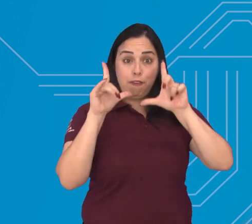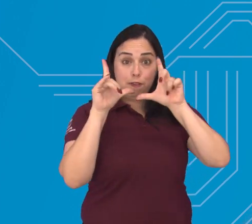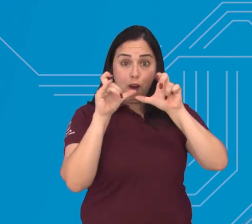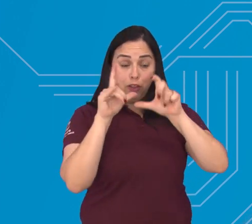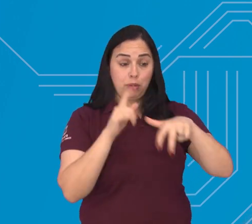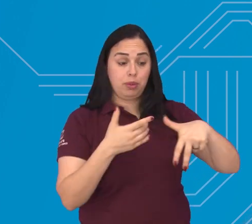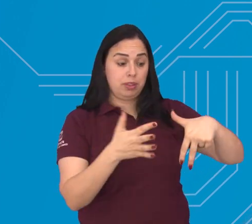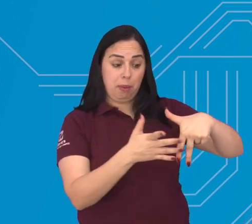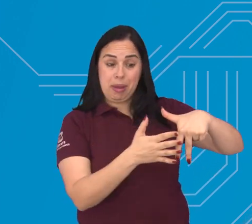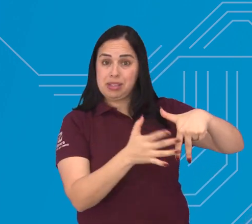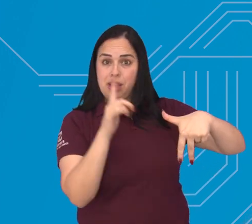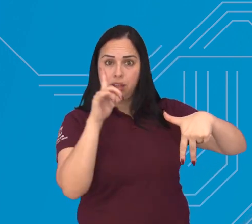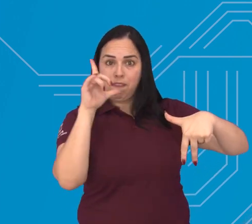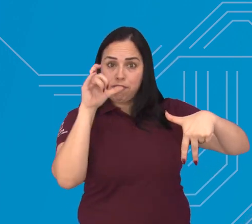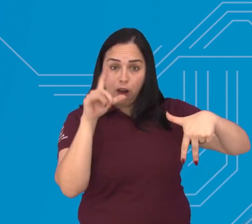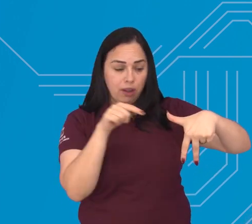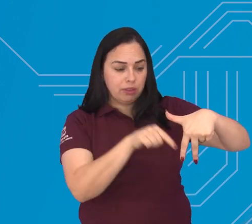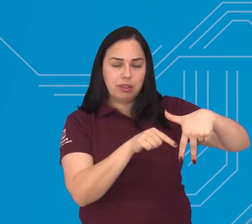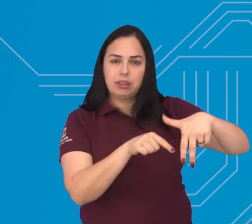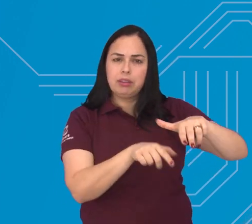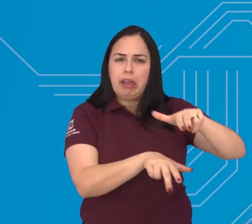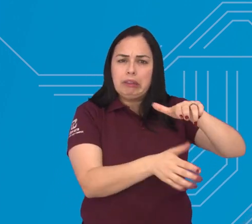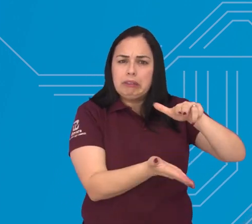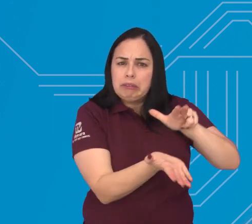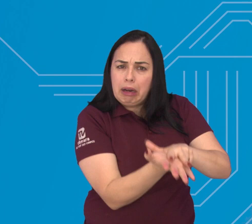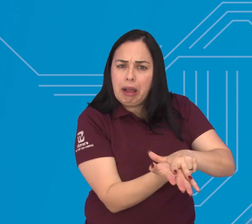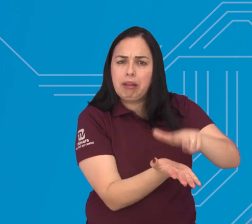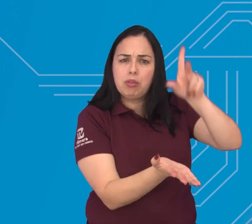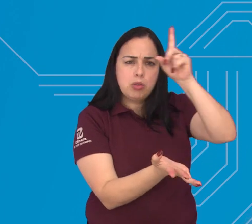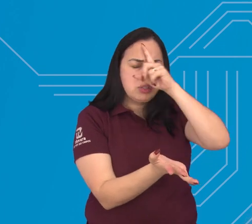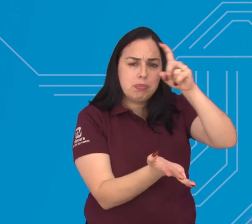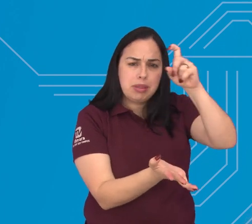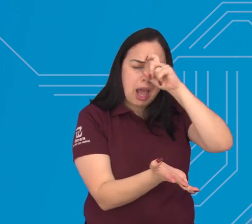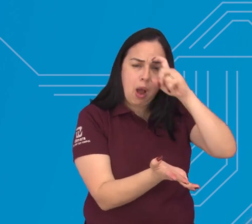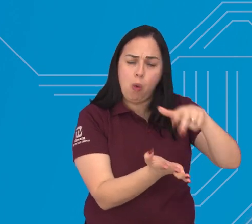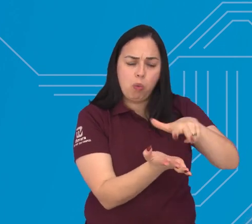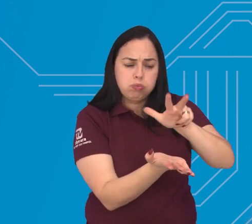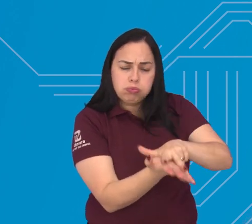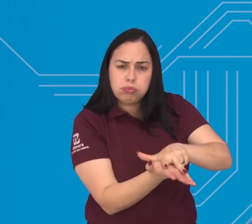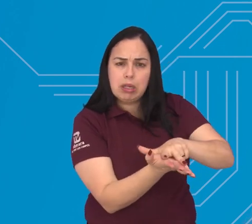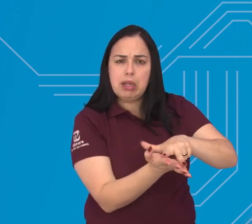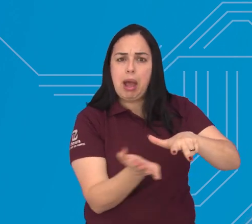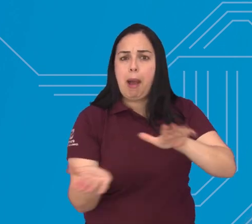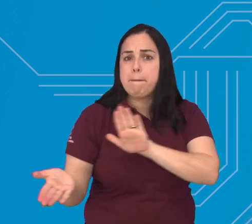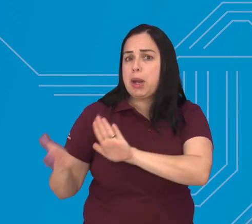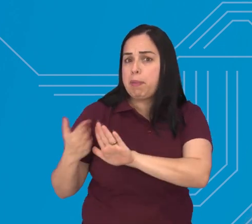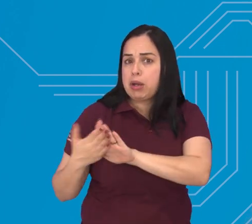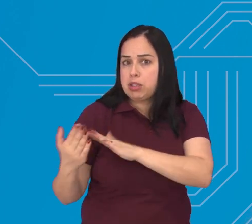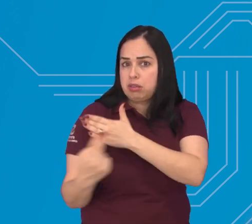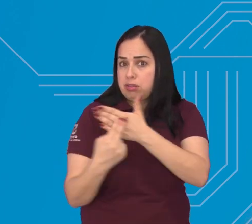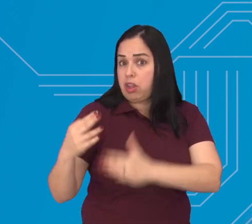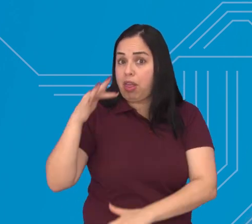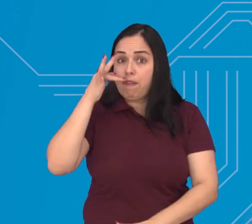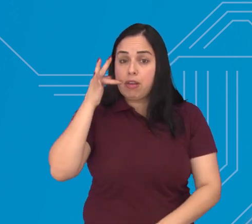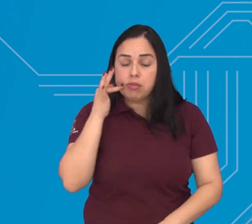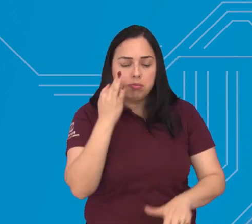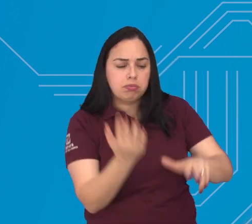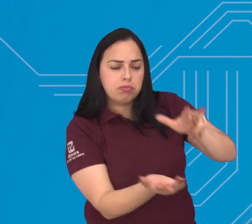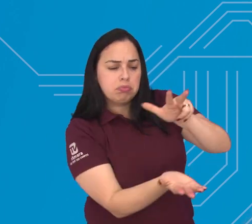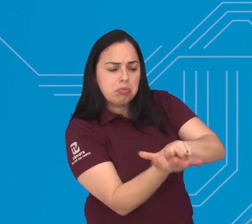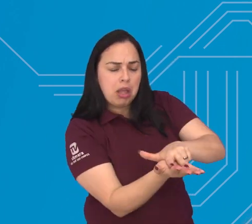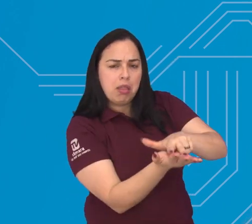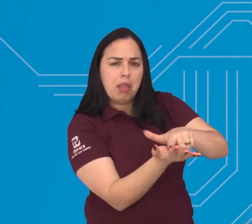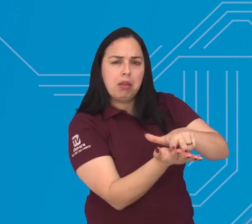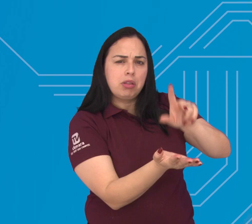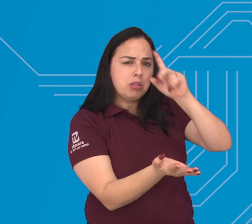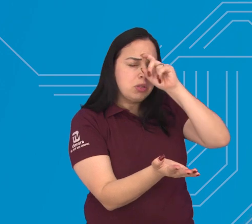de fotos de pacientes desconhecidos internados nos hospitais da cidade. A proposta de autoria do vereador Fabião Zagueiro